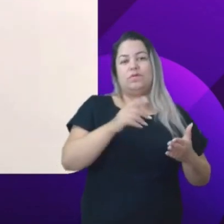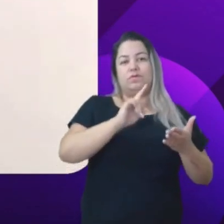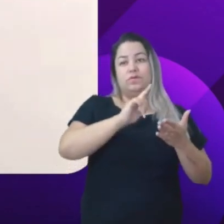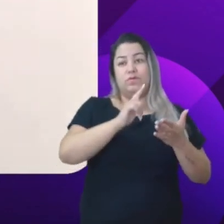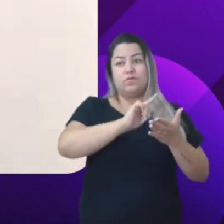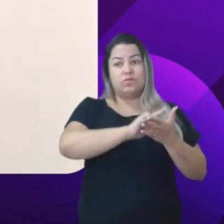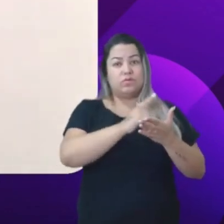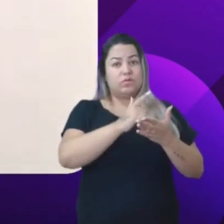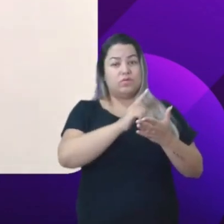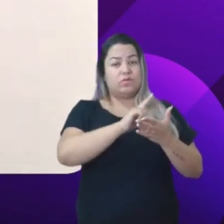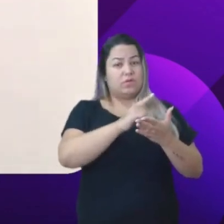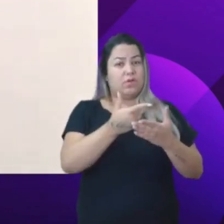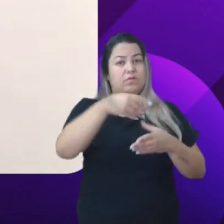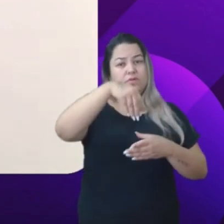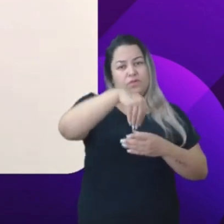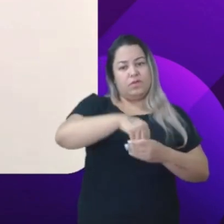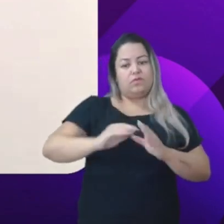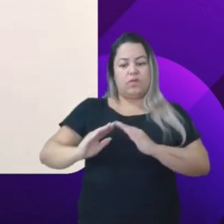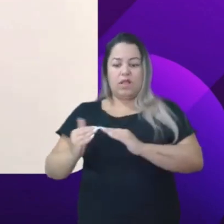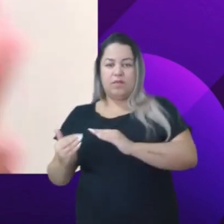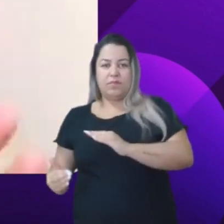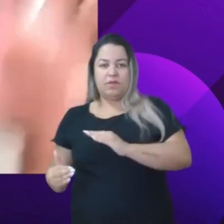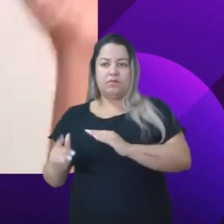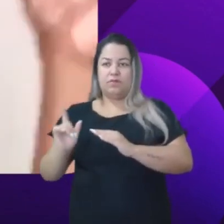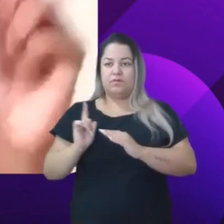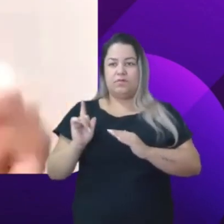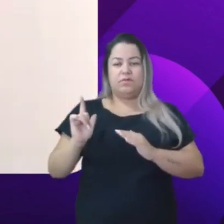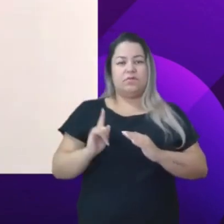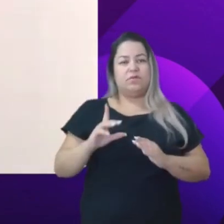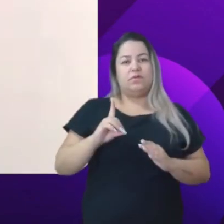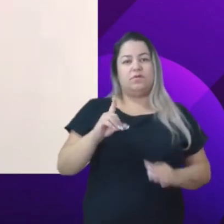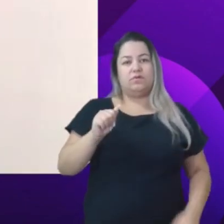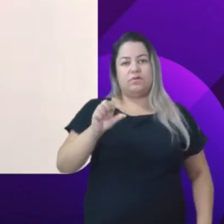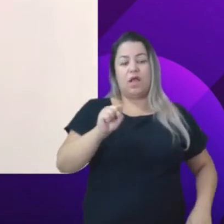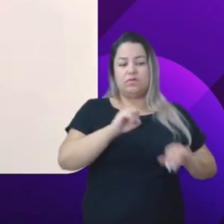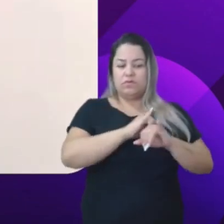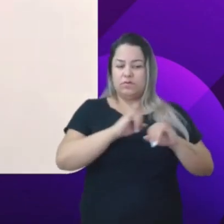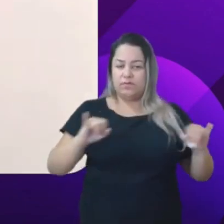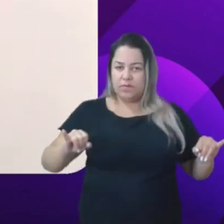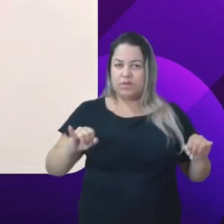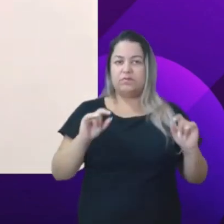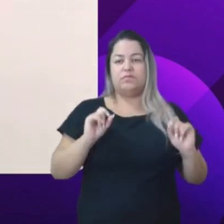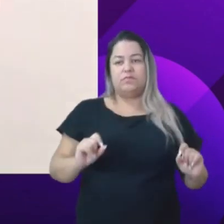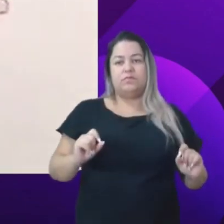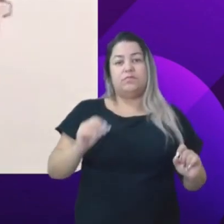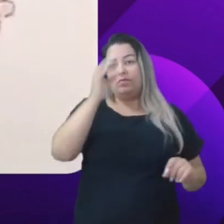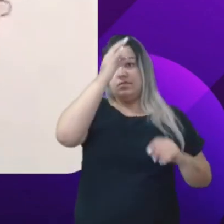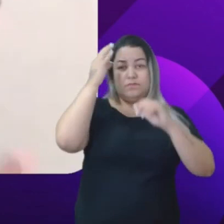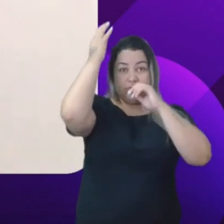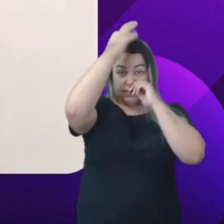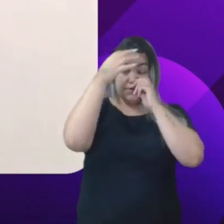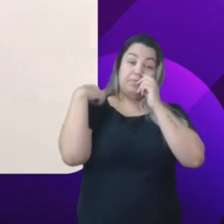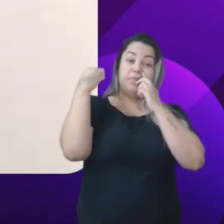gente produz dentro da quebrada, né? Por exemplo, a gente coloca uns dados de em Santa Maria, por